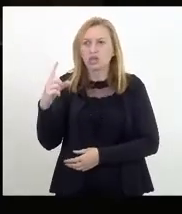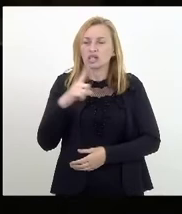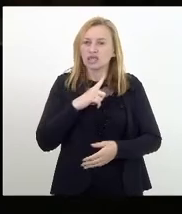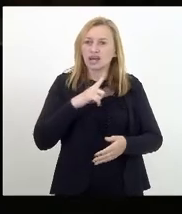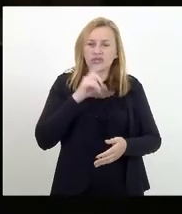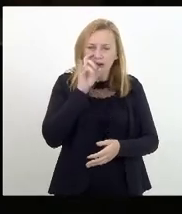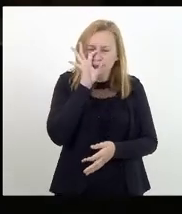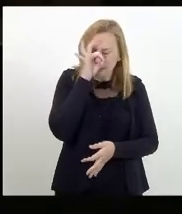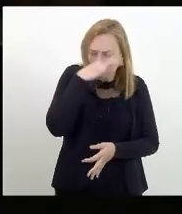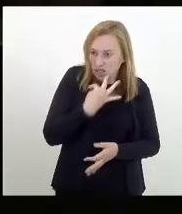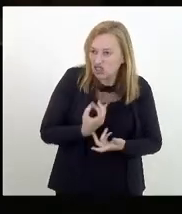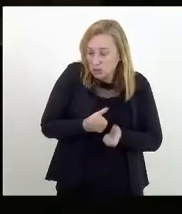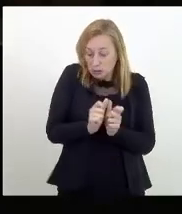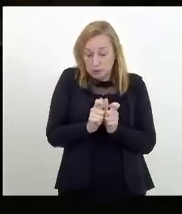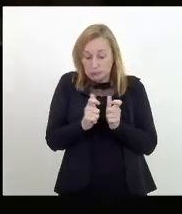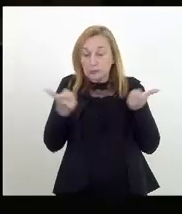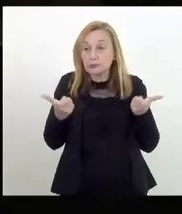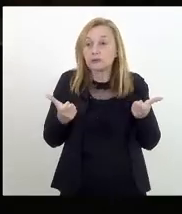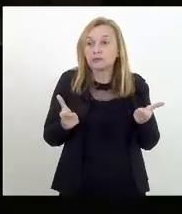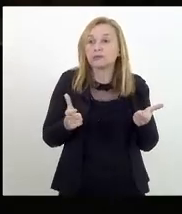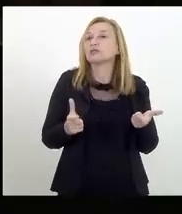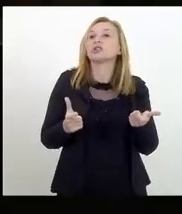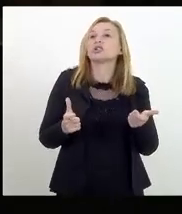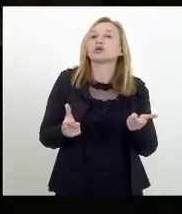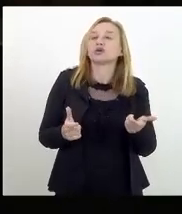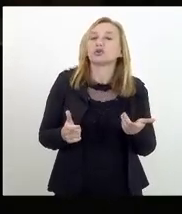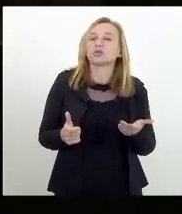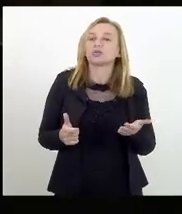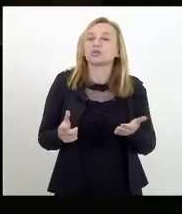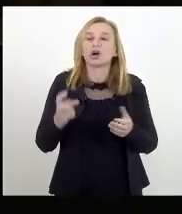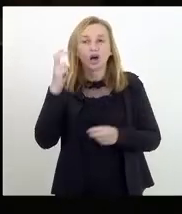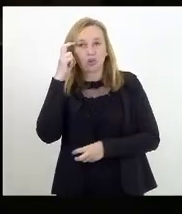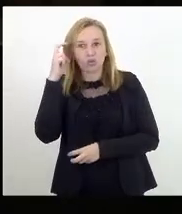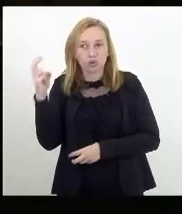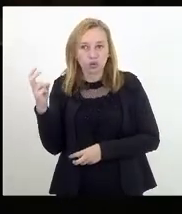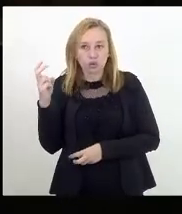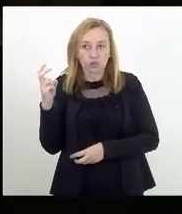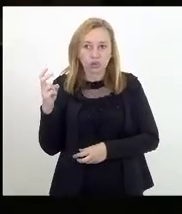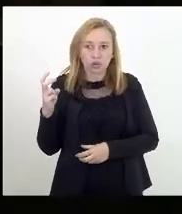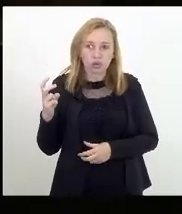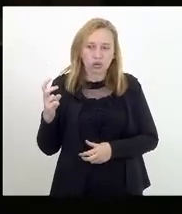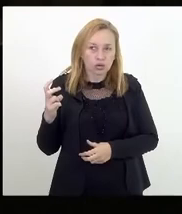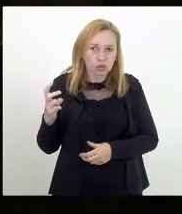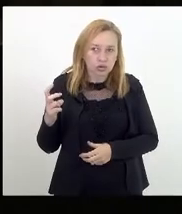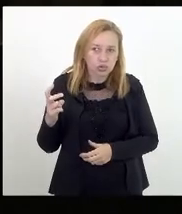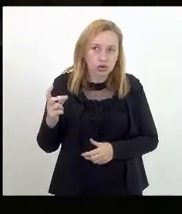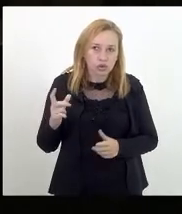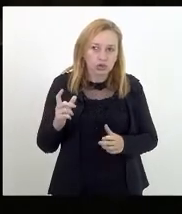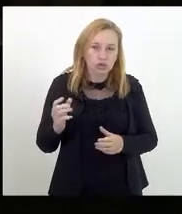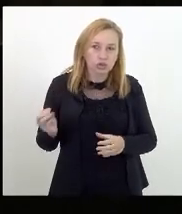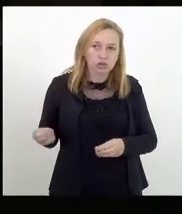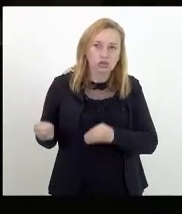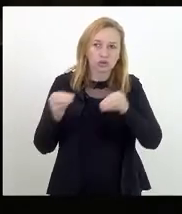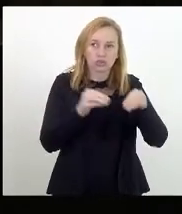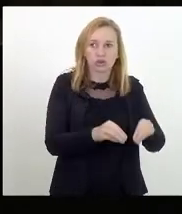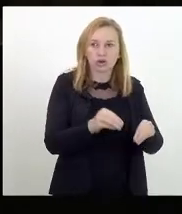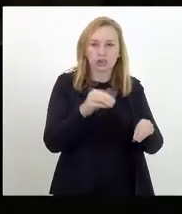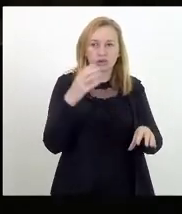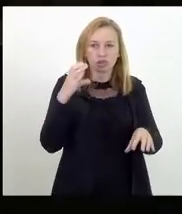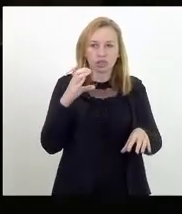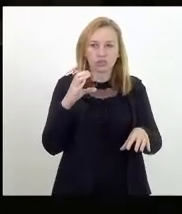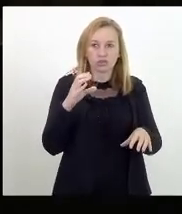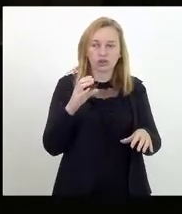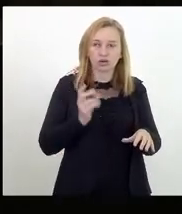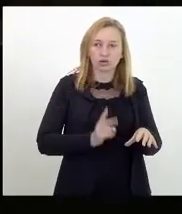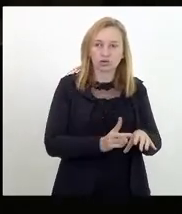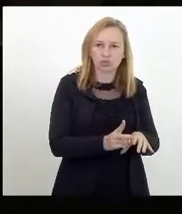resistência enorme inclusive com a cultura ocupando o Capanema e o órgão ficou